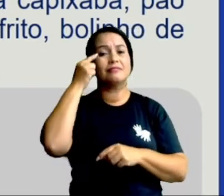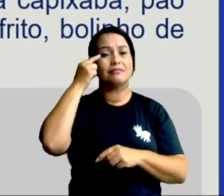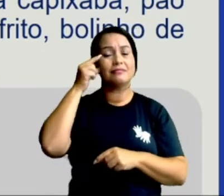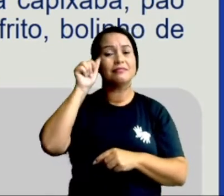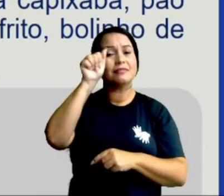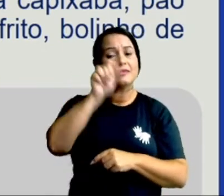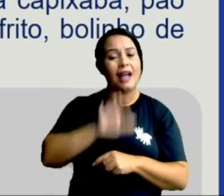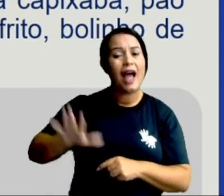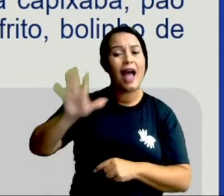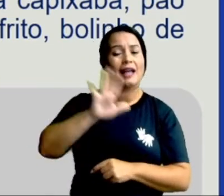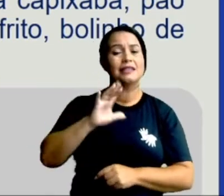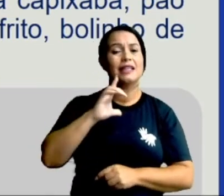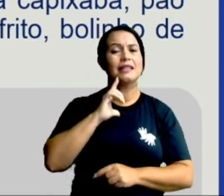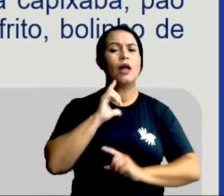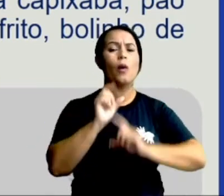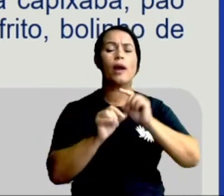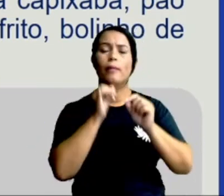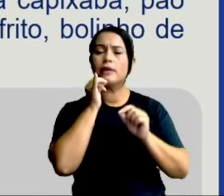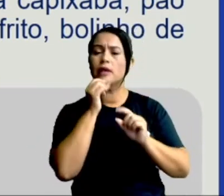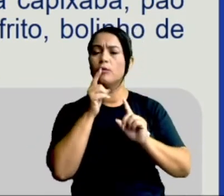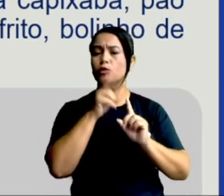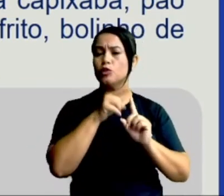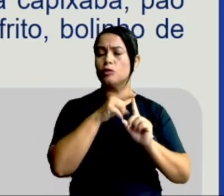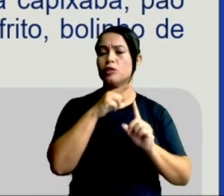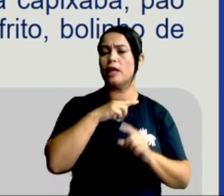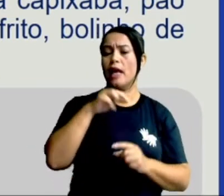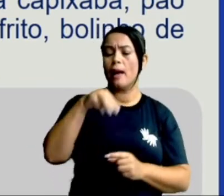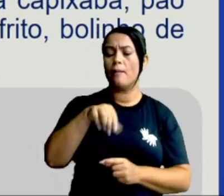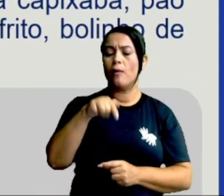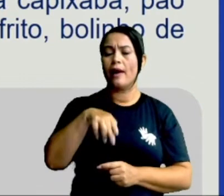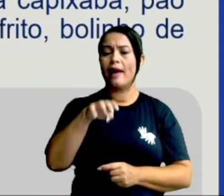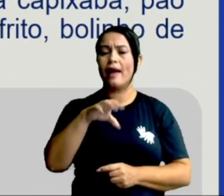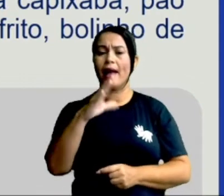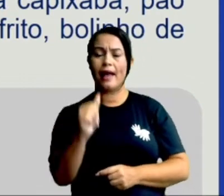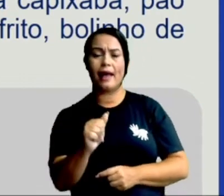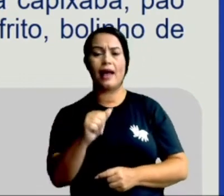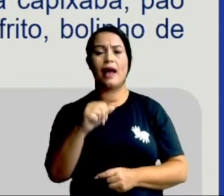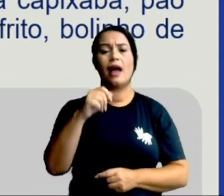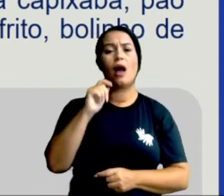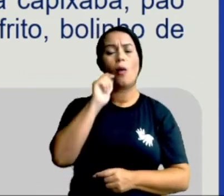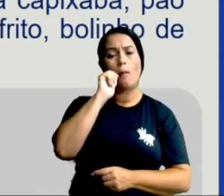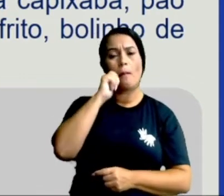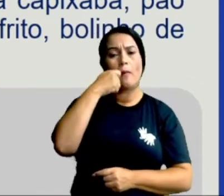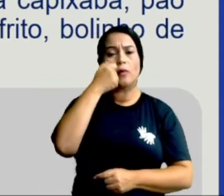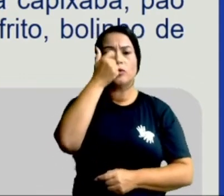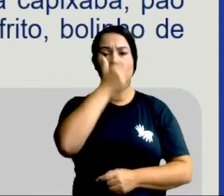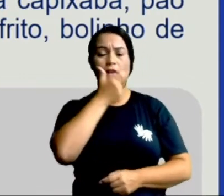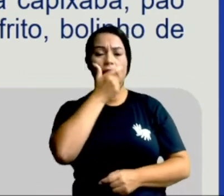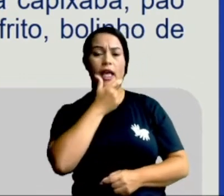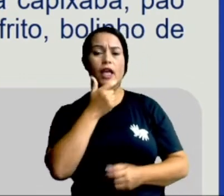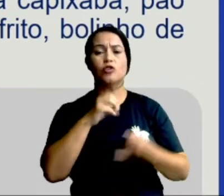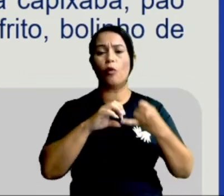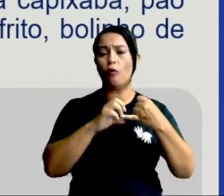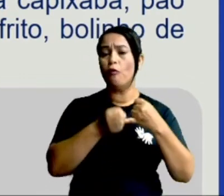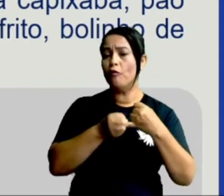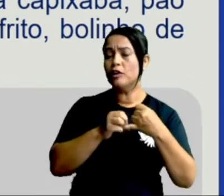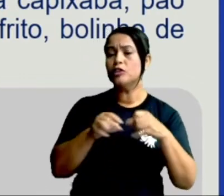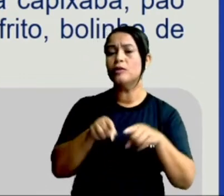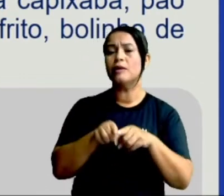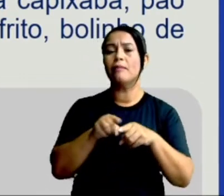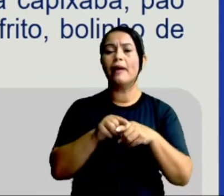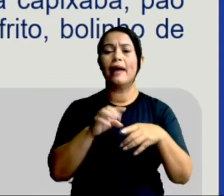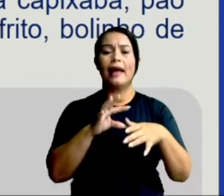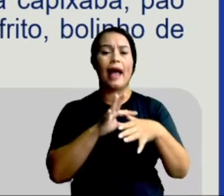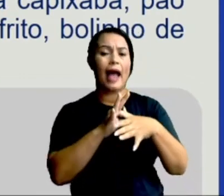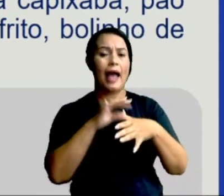Entre os pratos típicos se destacam a moqueca capixaba, o pão de queijo, o feijão tropeiro, a